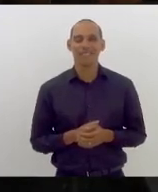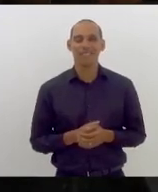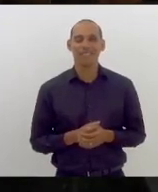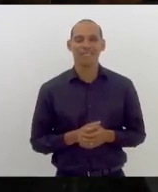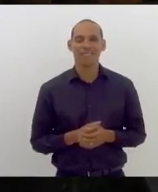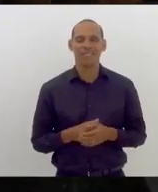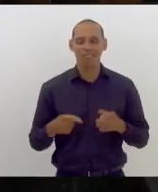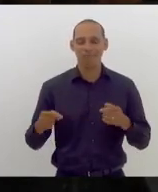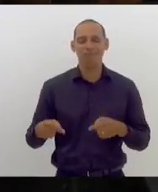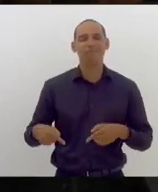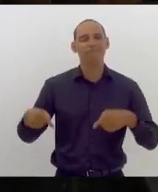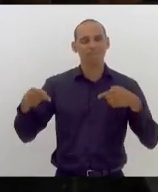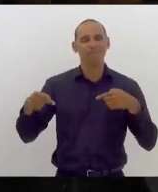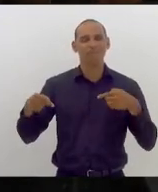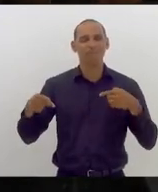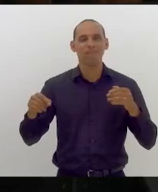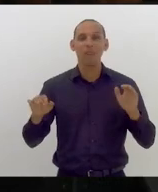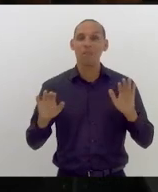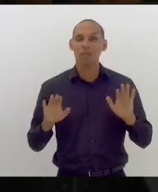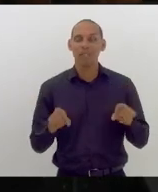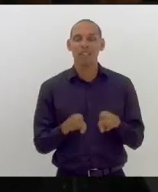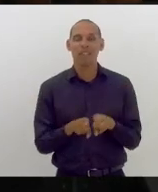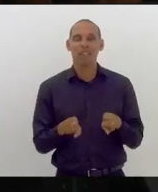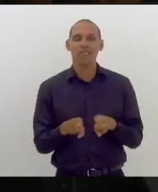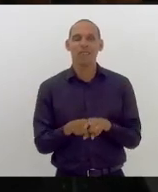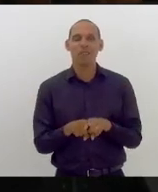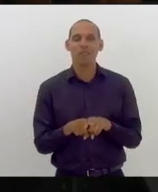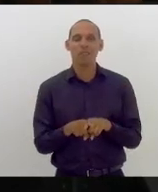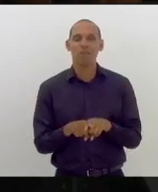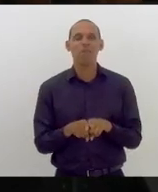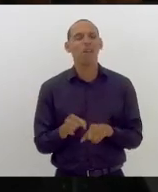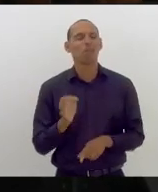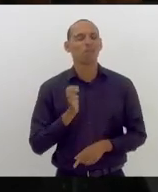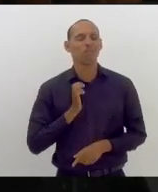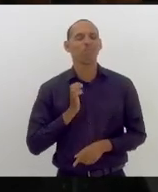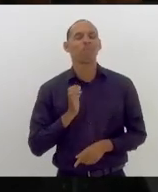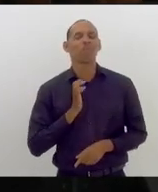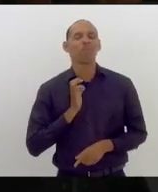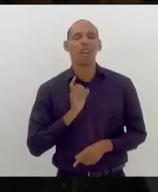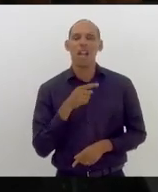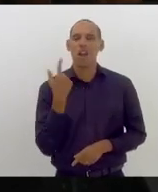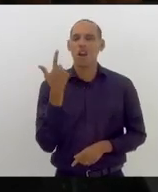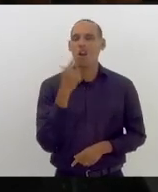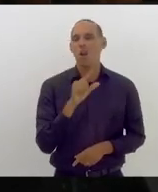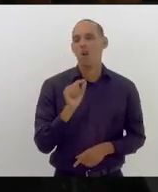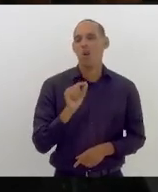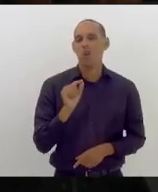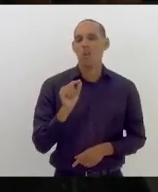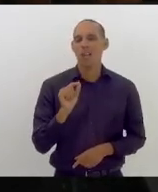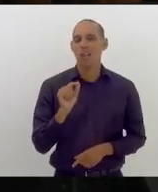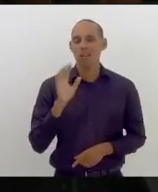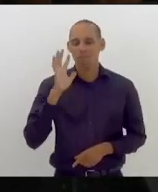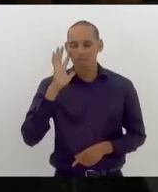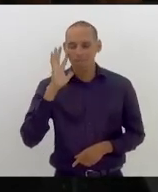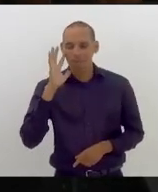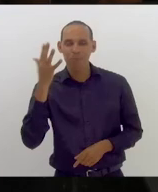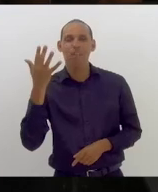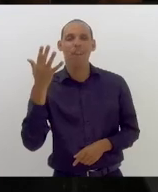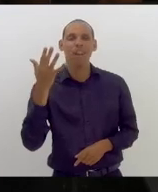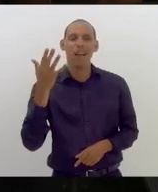como é desafiador, mas como é também enriquecedor quando a gente consegue resultados, quando a gente